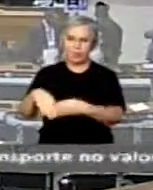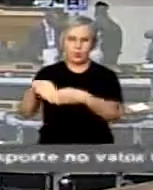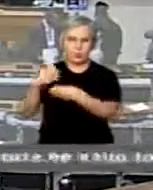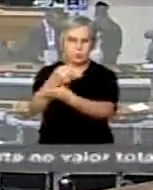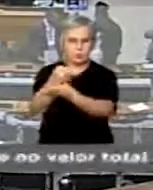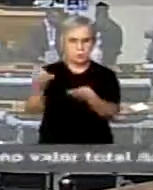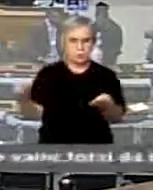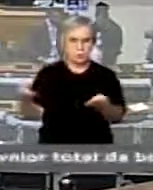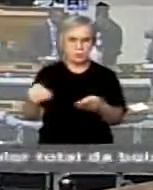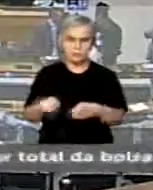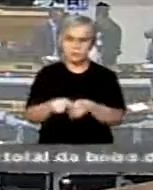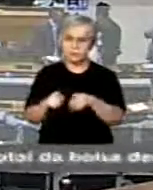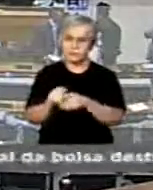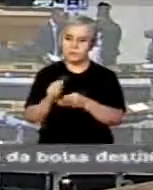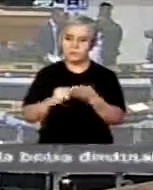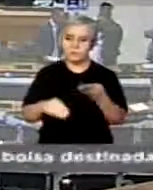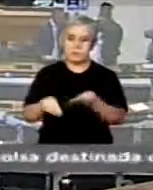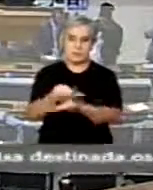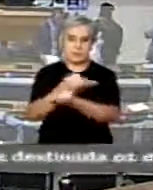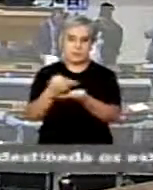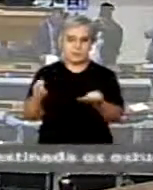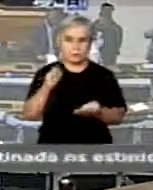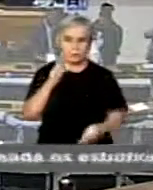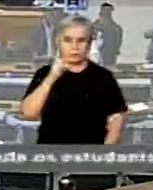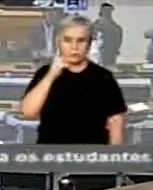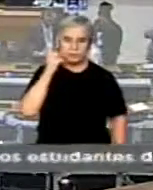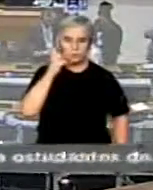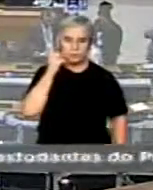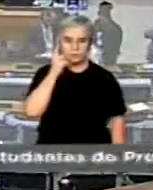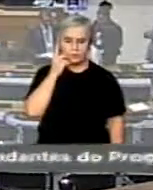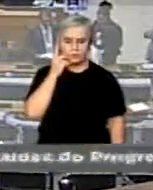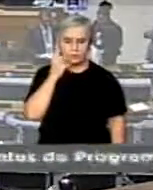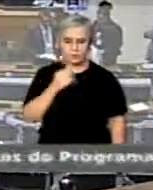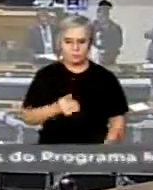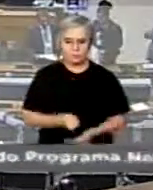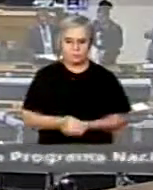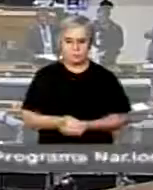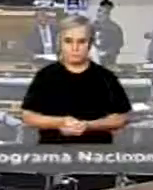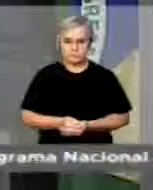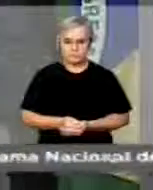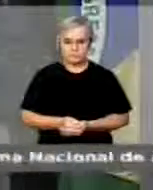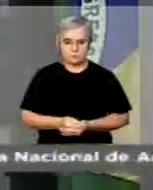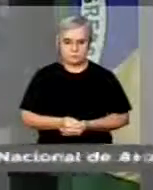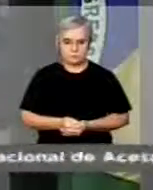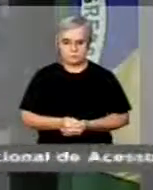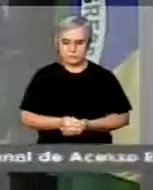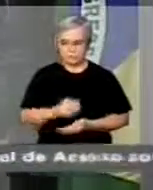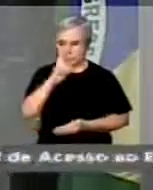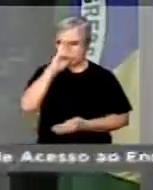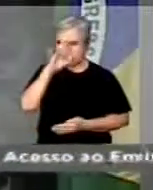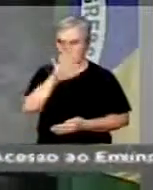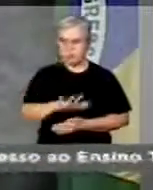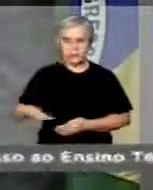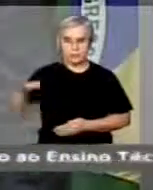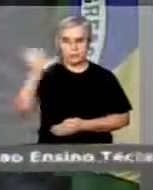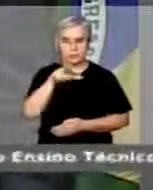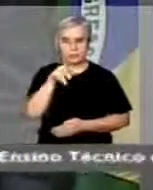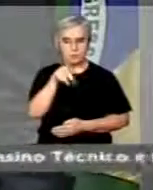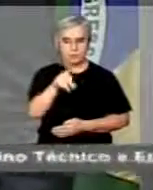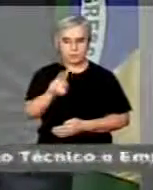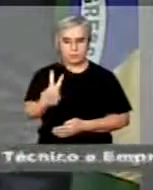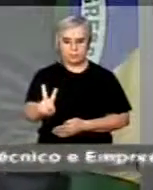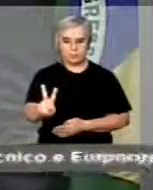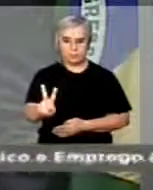e aos senhores e senhoras deputados. A direção nacional do Partido Verde